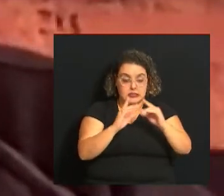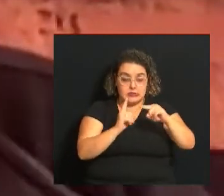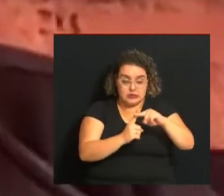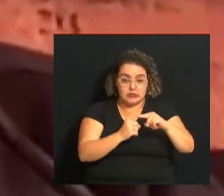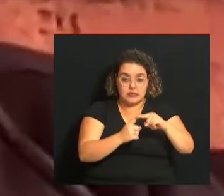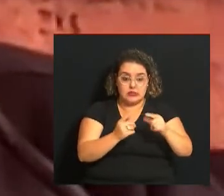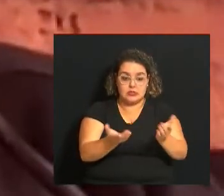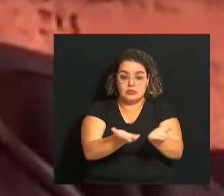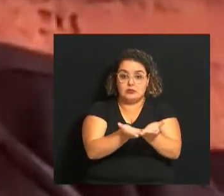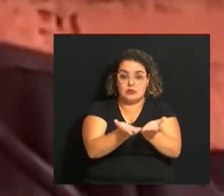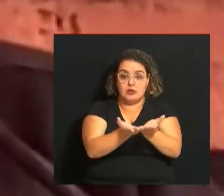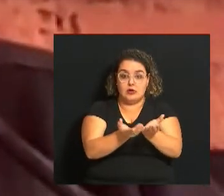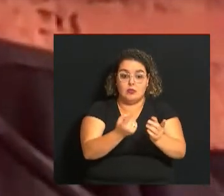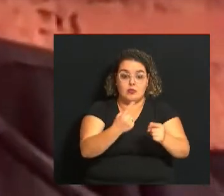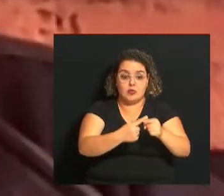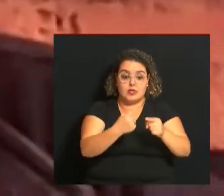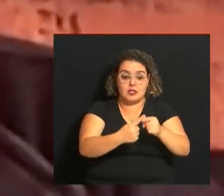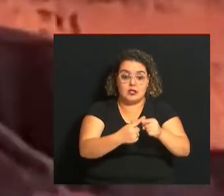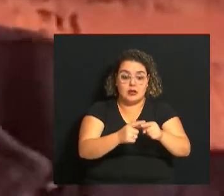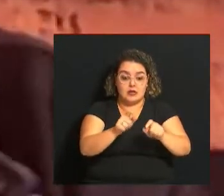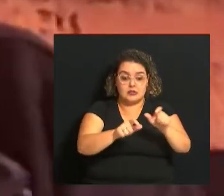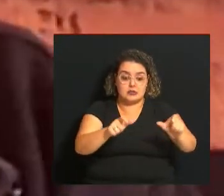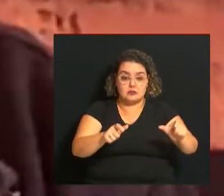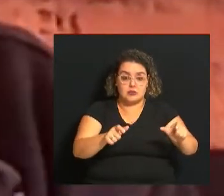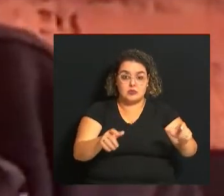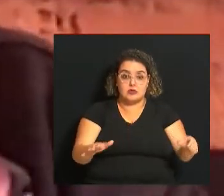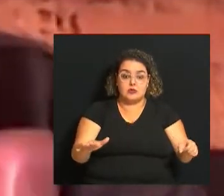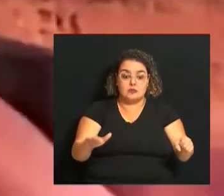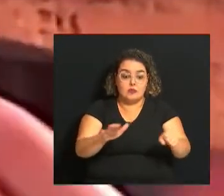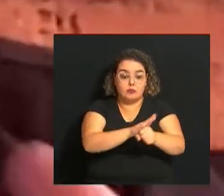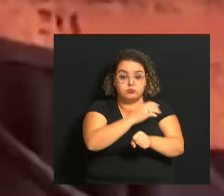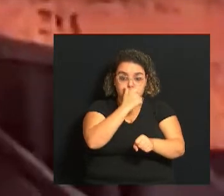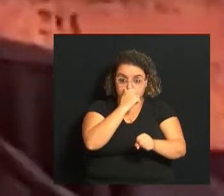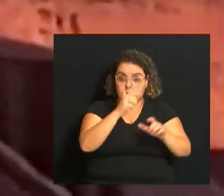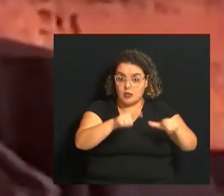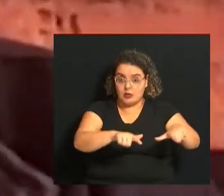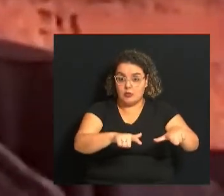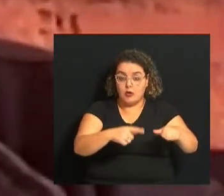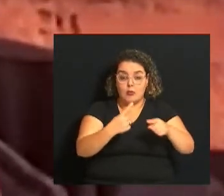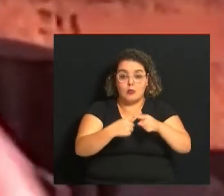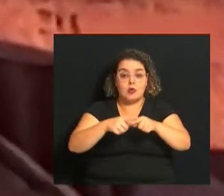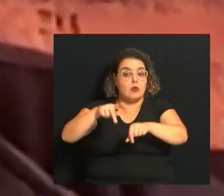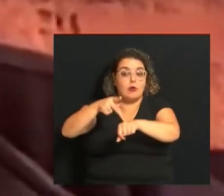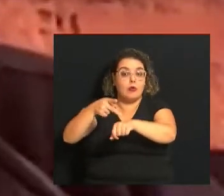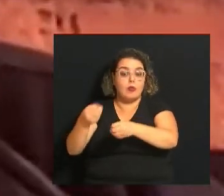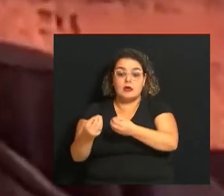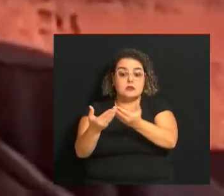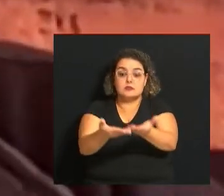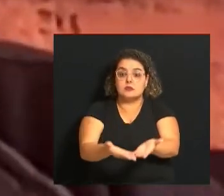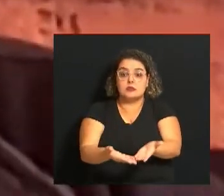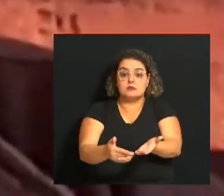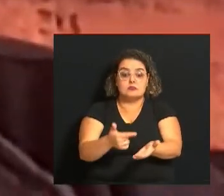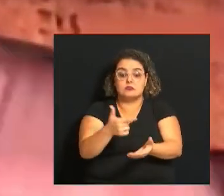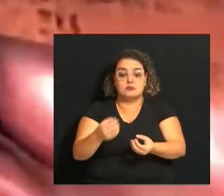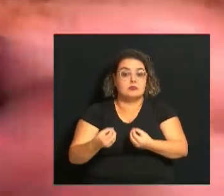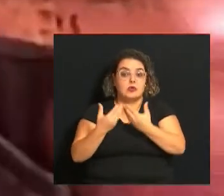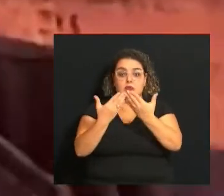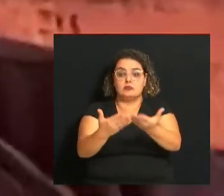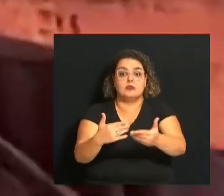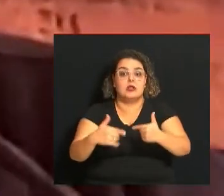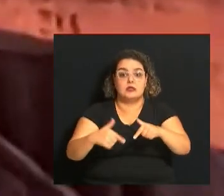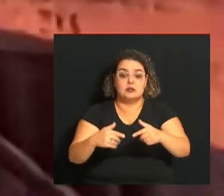sentem defendidas pelo Estado. O Estado não oferece isso, não oferece emprego, o Estado não oferece segurança, e não